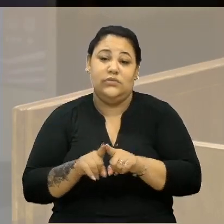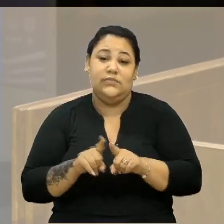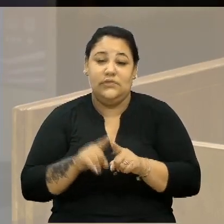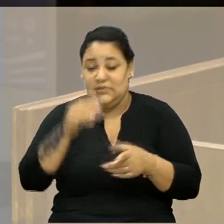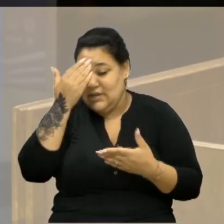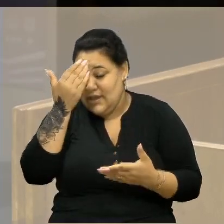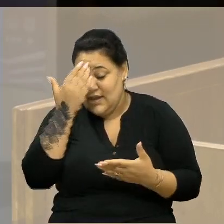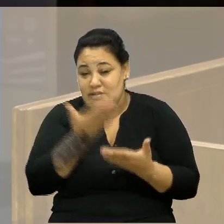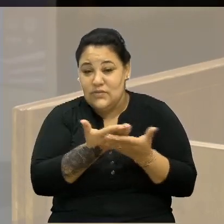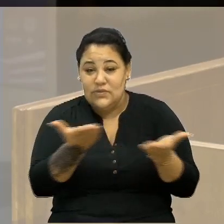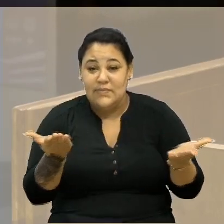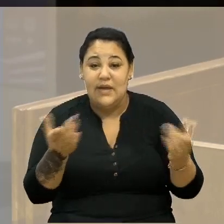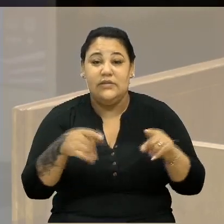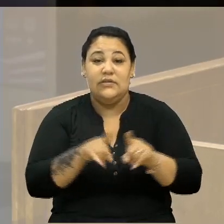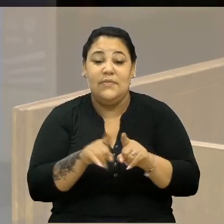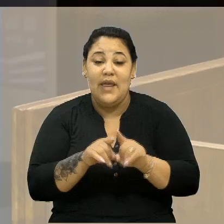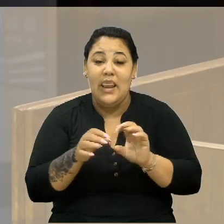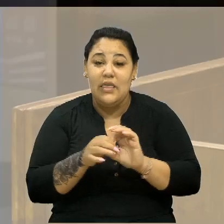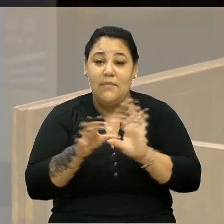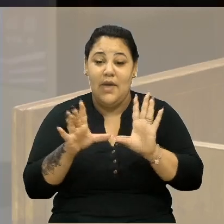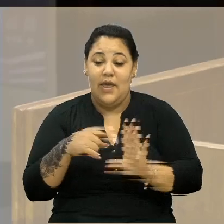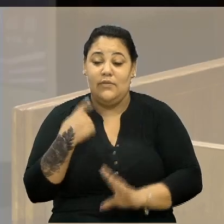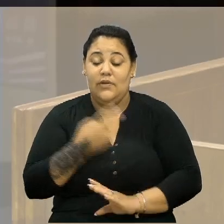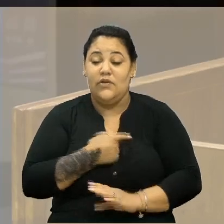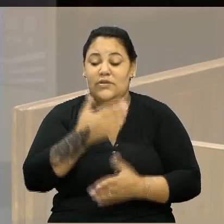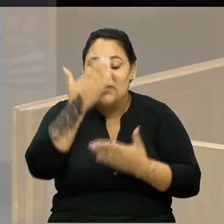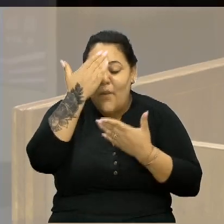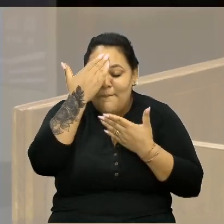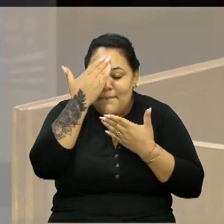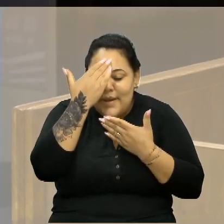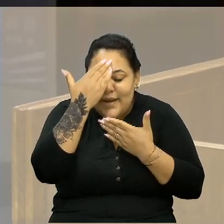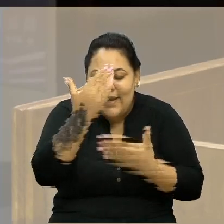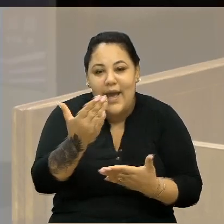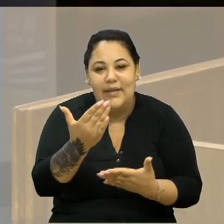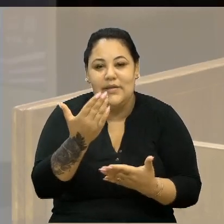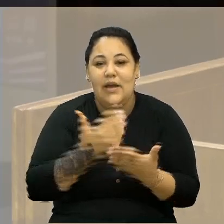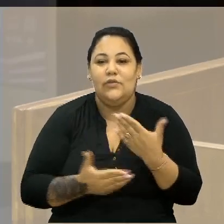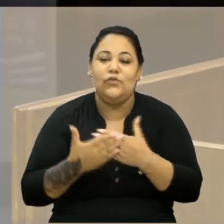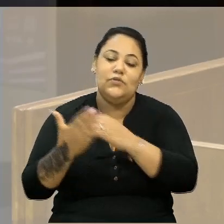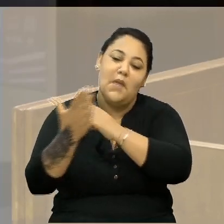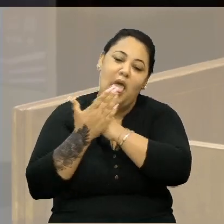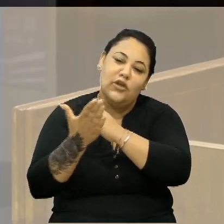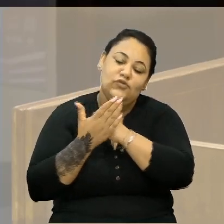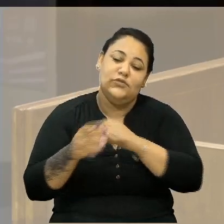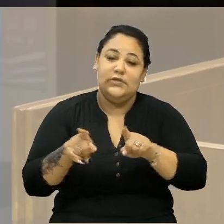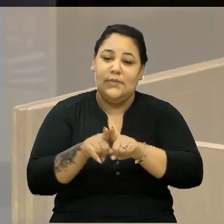esse espaço que nos é cedido e gratidão a todos por continuar nos ajudando,